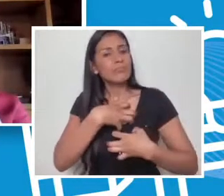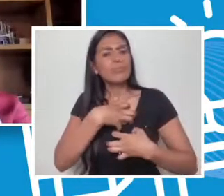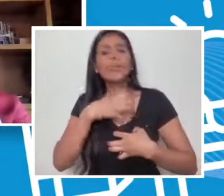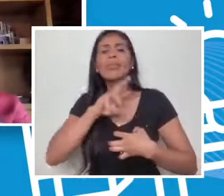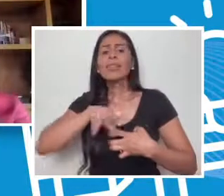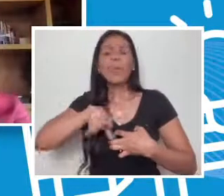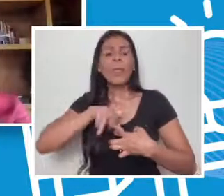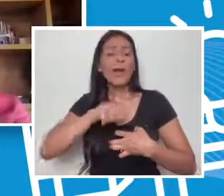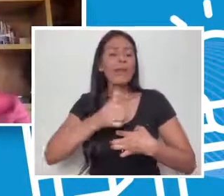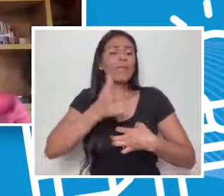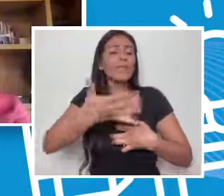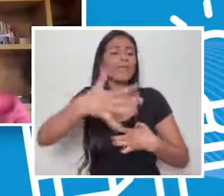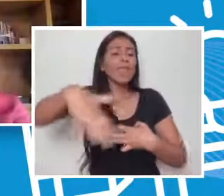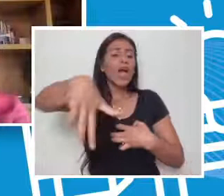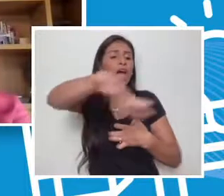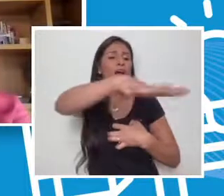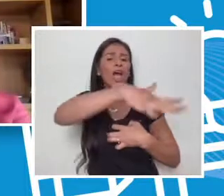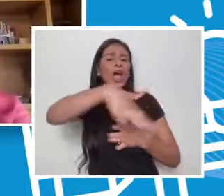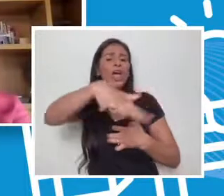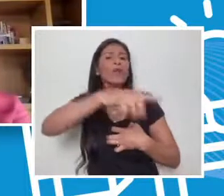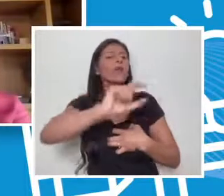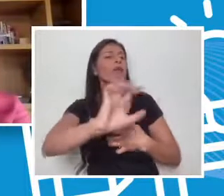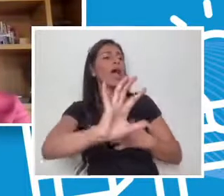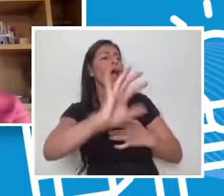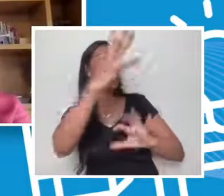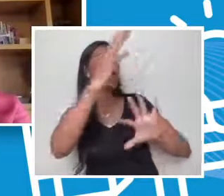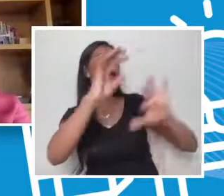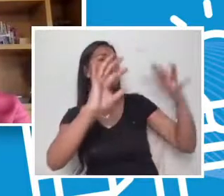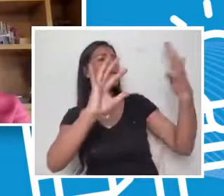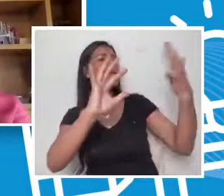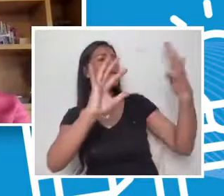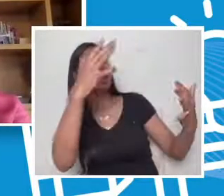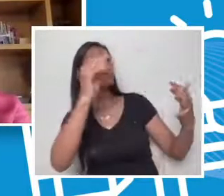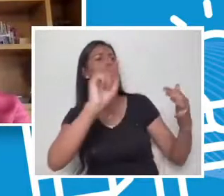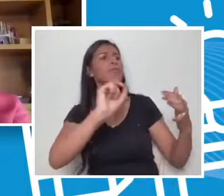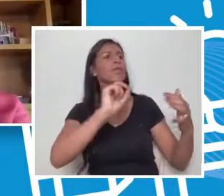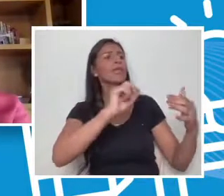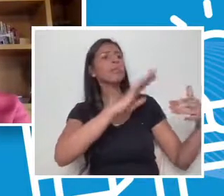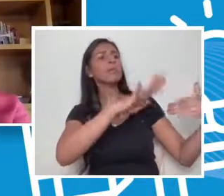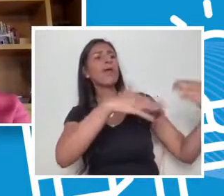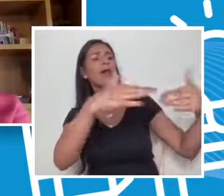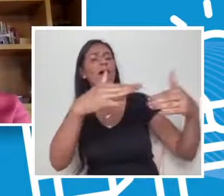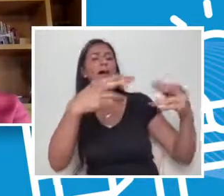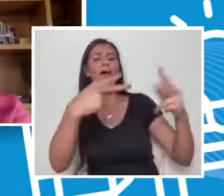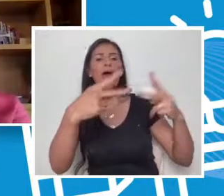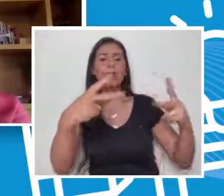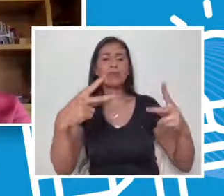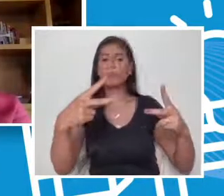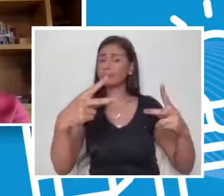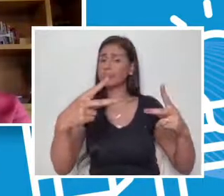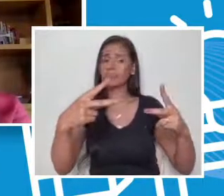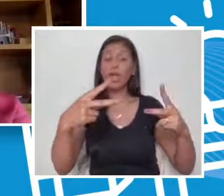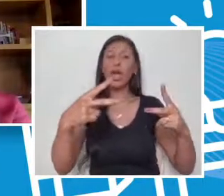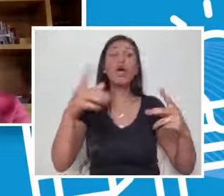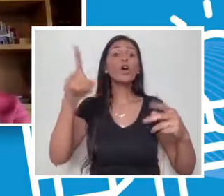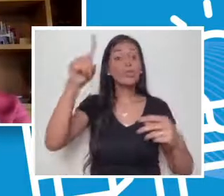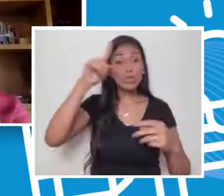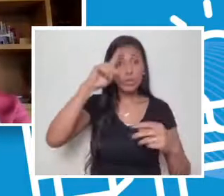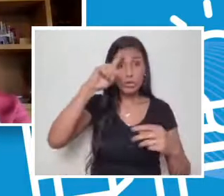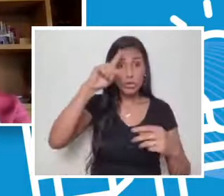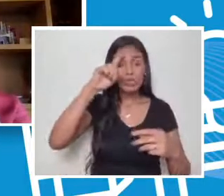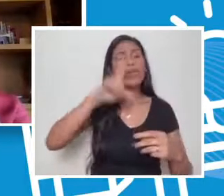passa, não o que acontece ou o que toca. A cada dia se passam